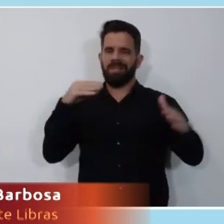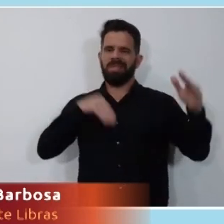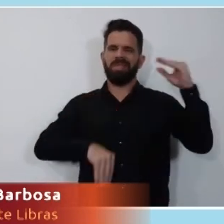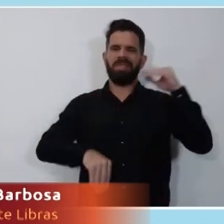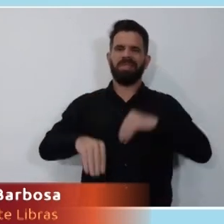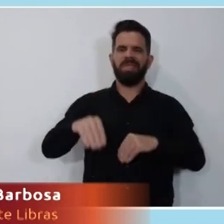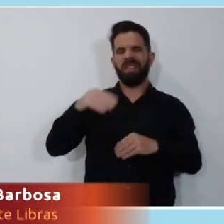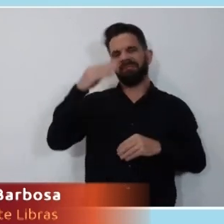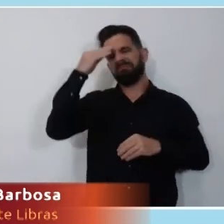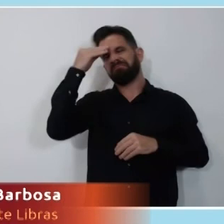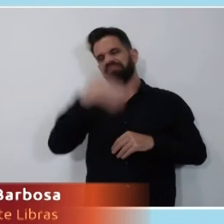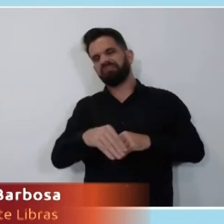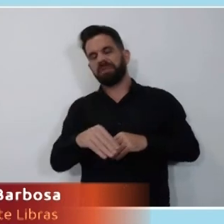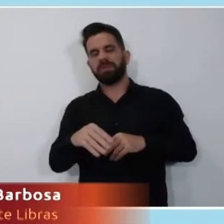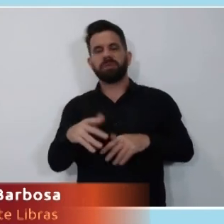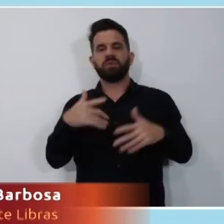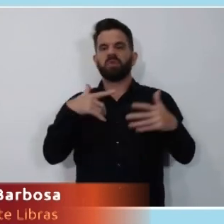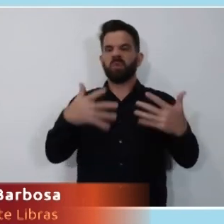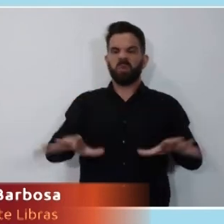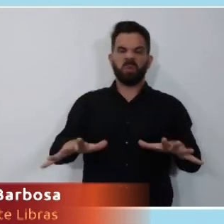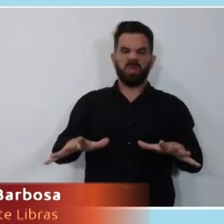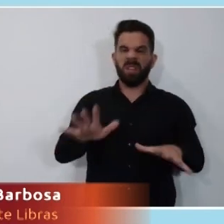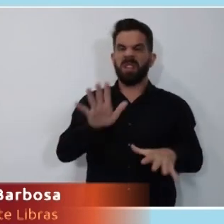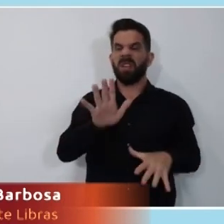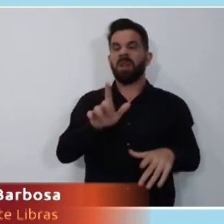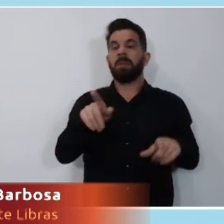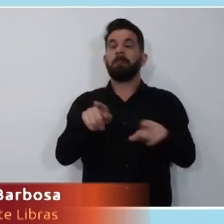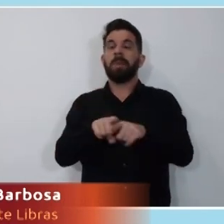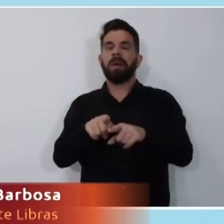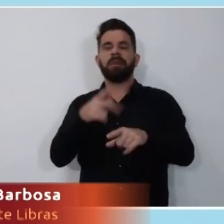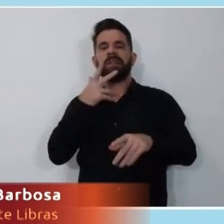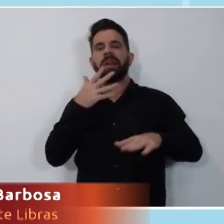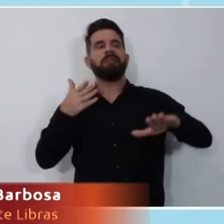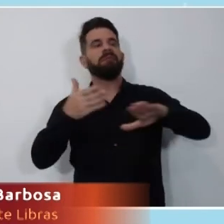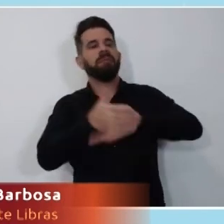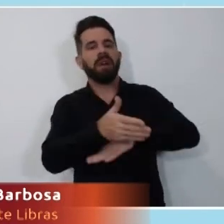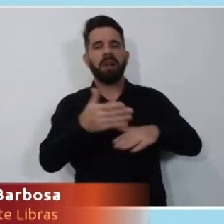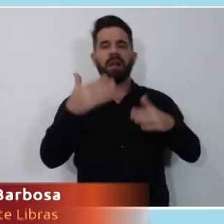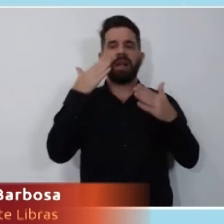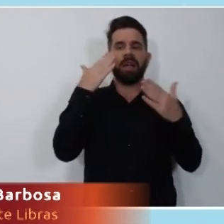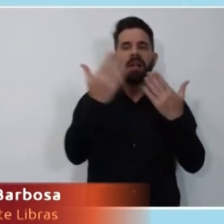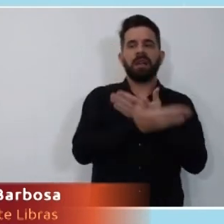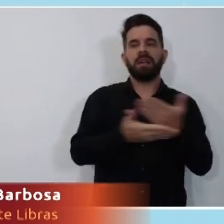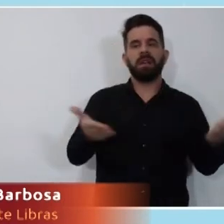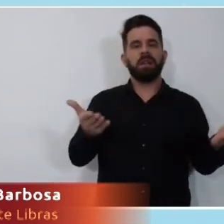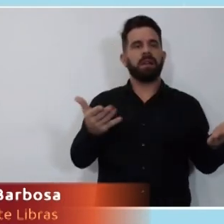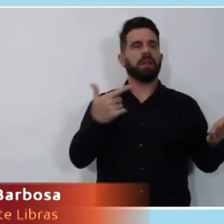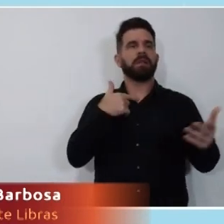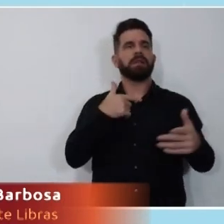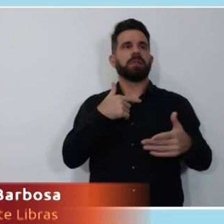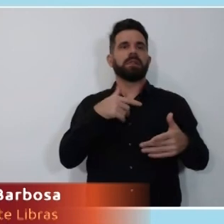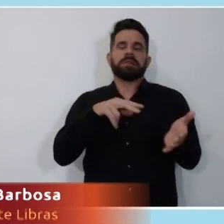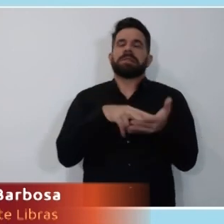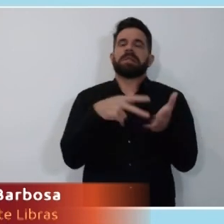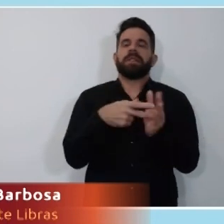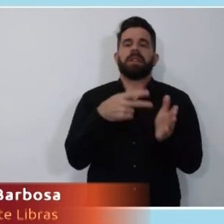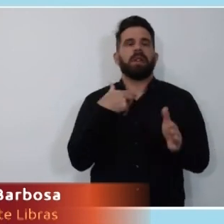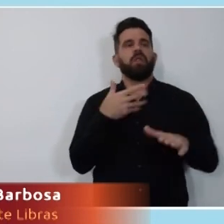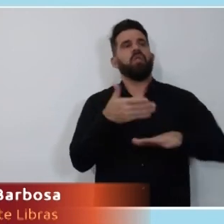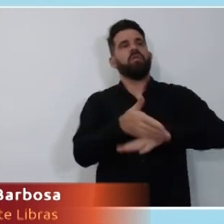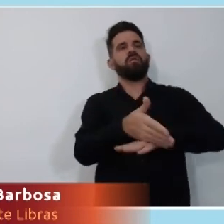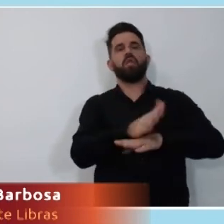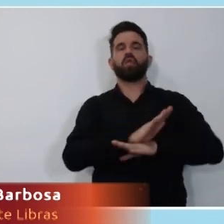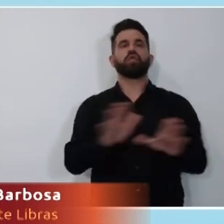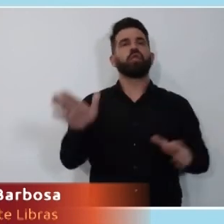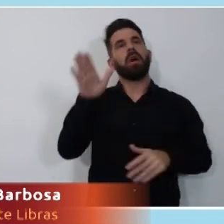pessoas, arquetipo, na verdade, das pessoas acreditar que você vai na audiência pública, mas vai ficar lá, né, só um protocolo para dizer que você